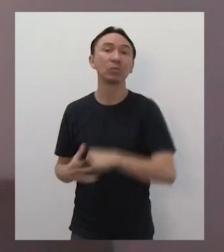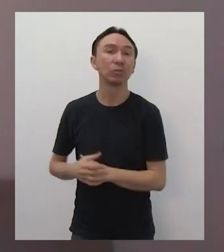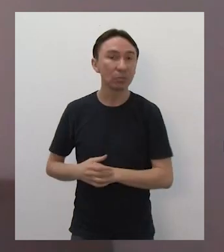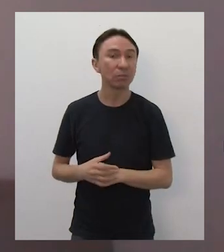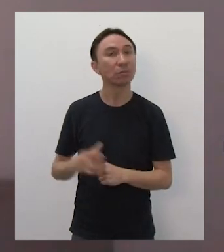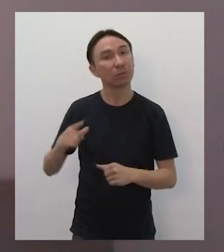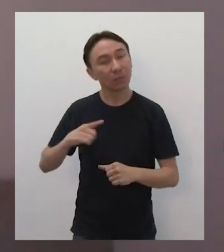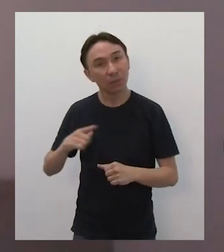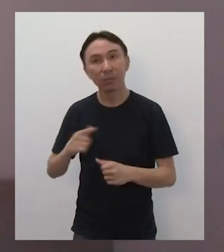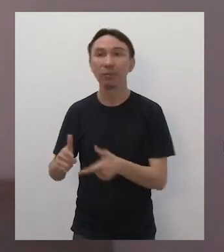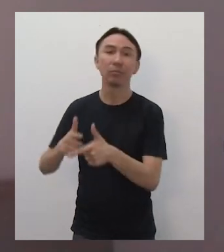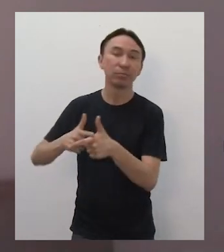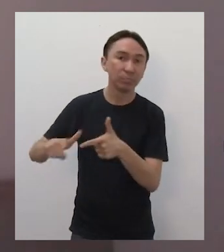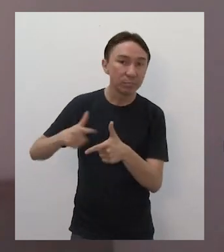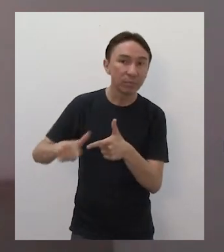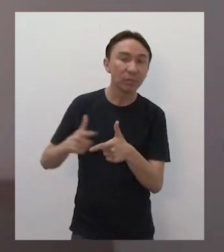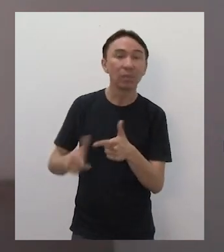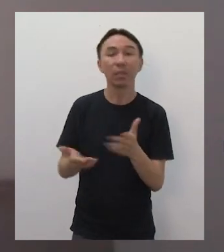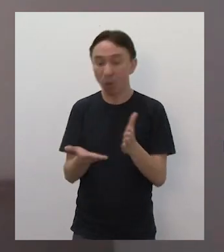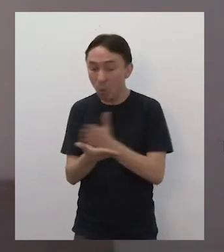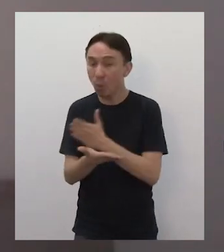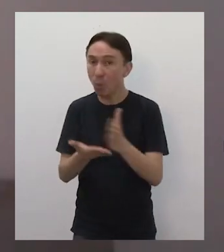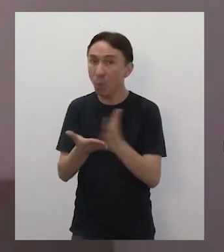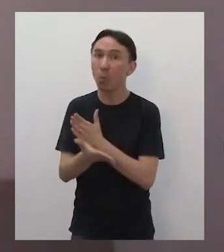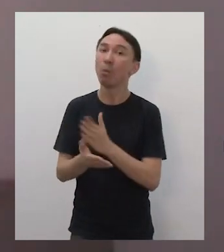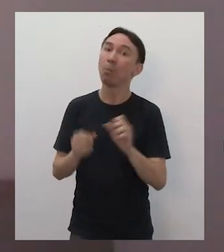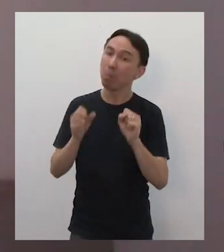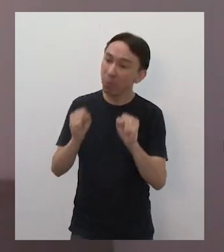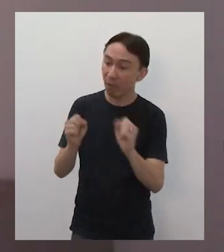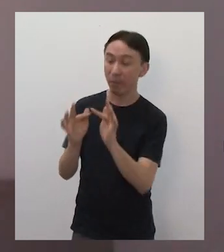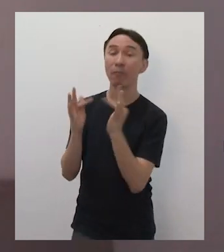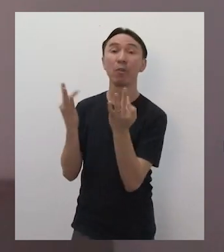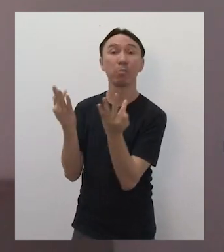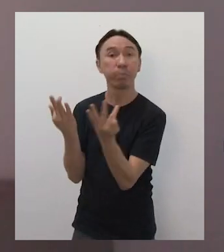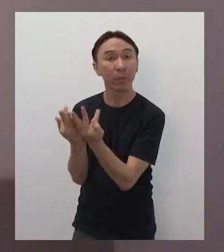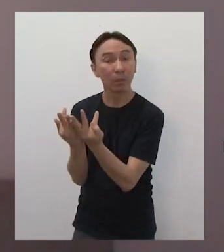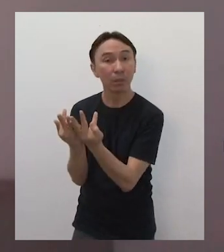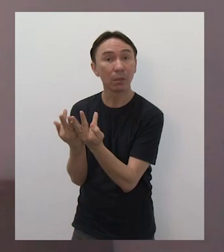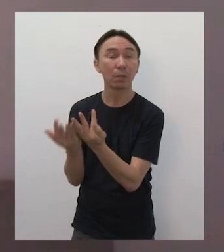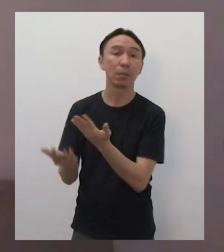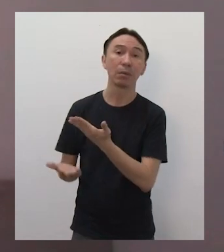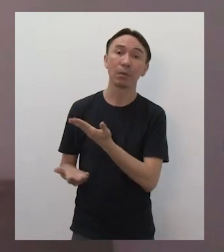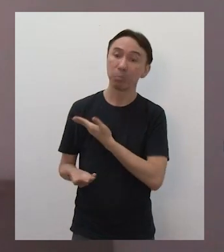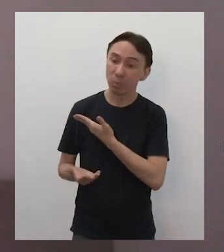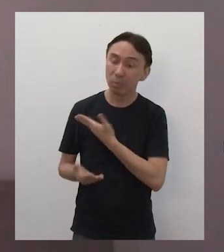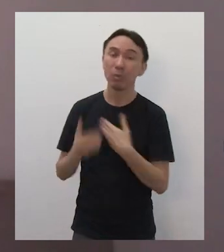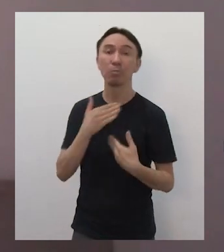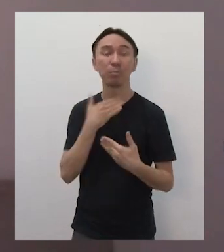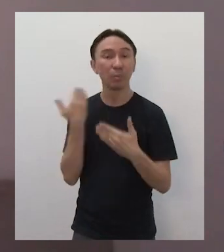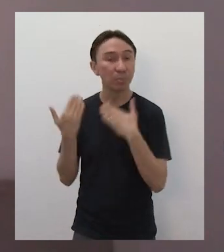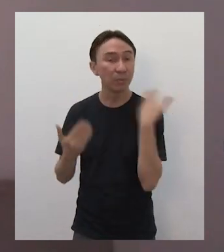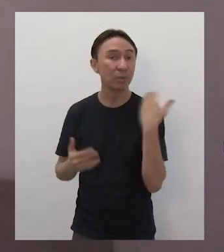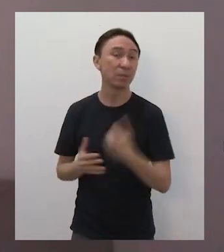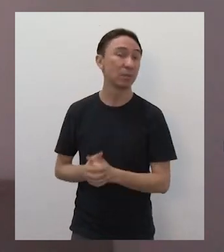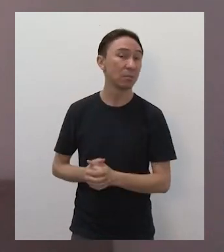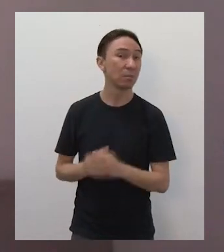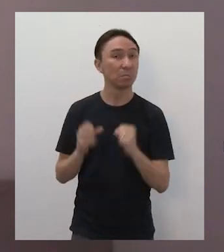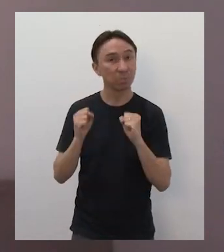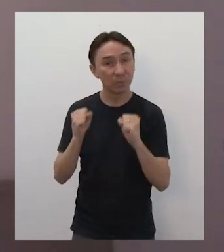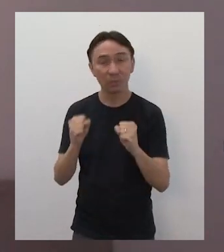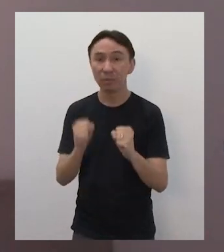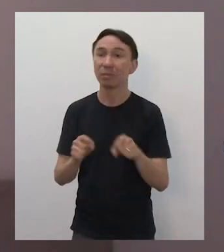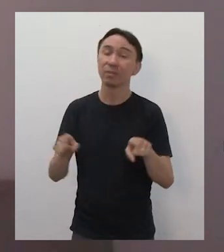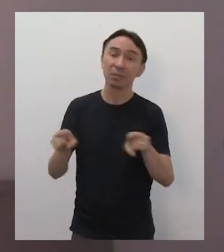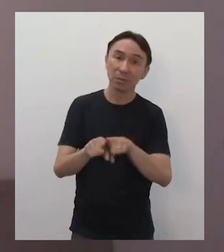ter perdido entes queridos, pode ter passado por momentos difíceis de questão de saúde,